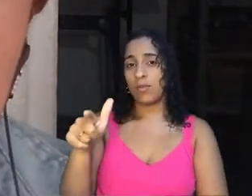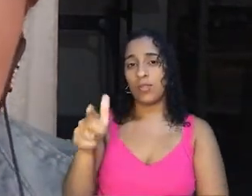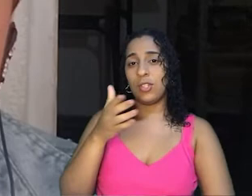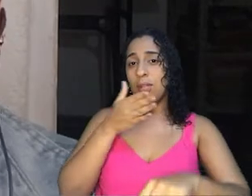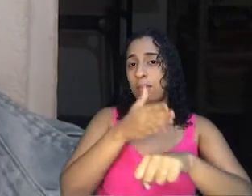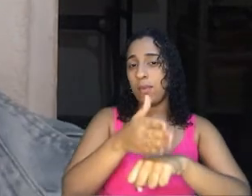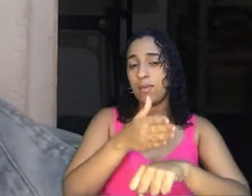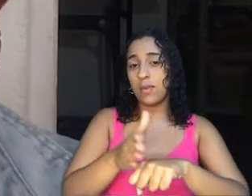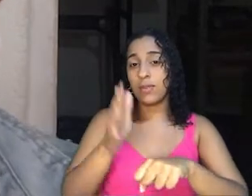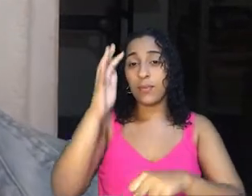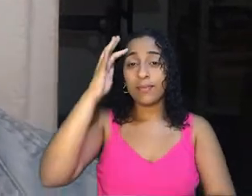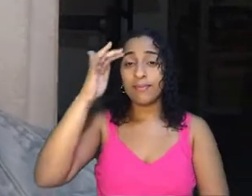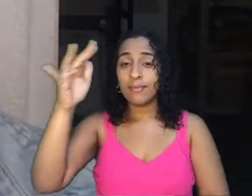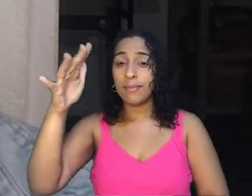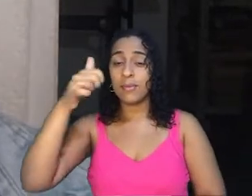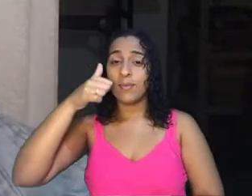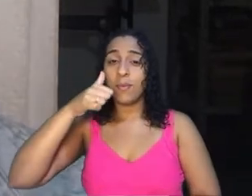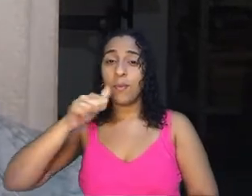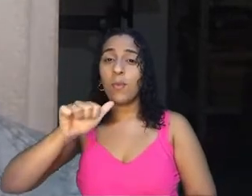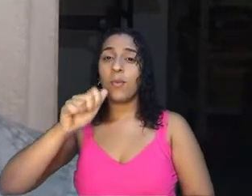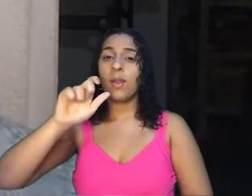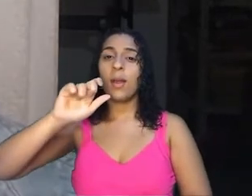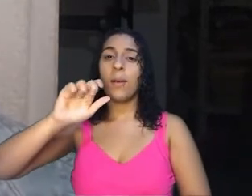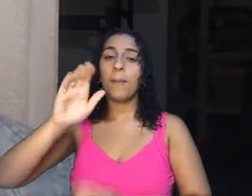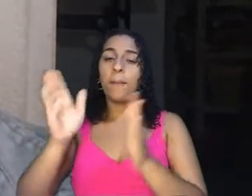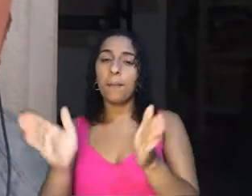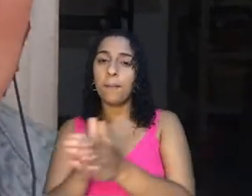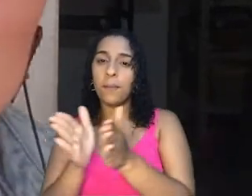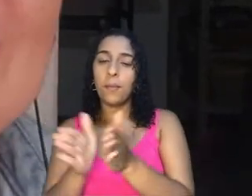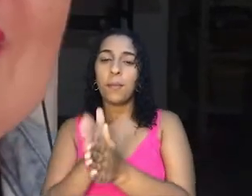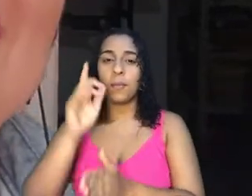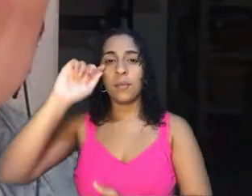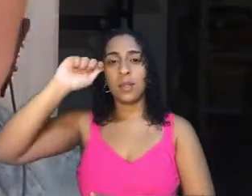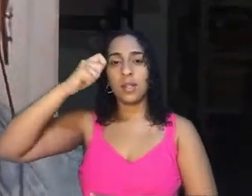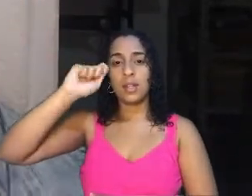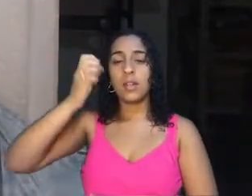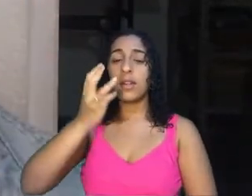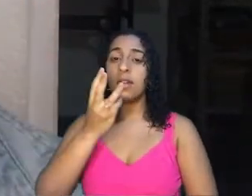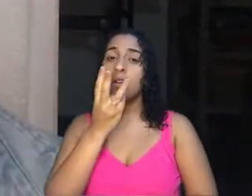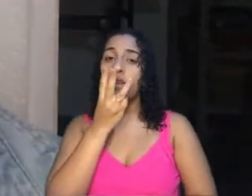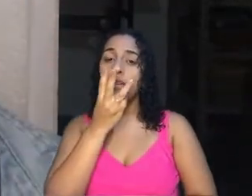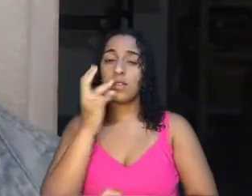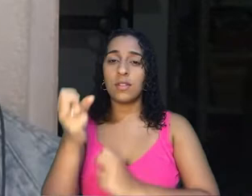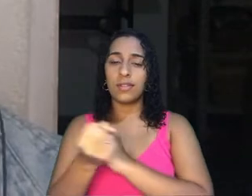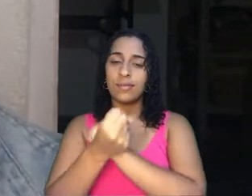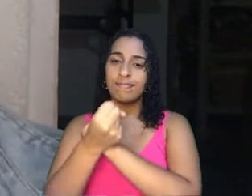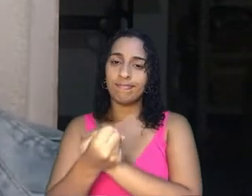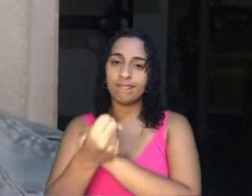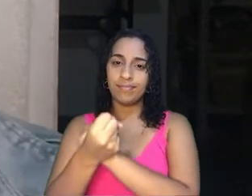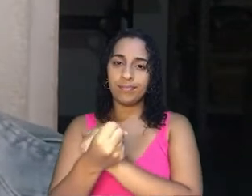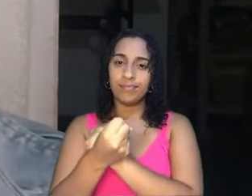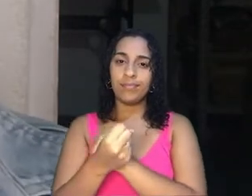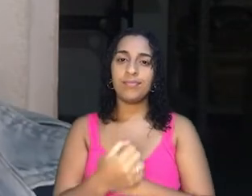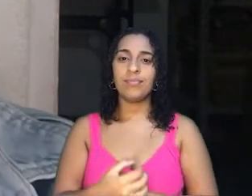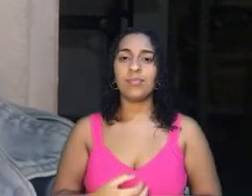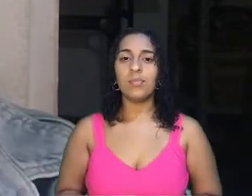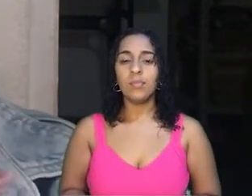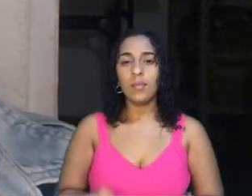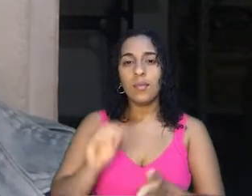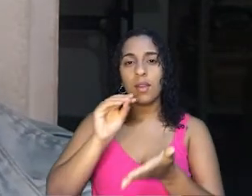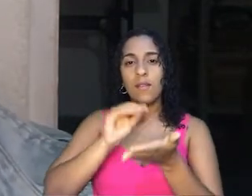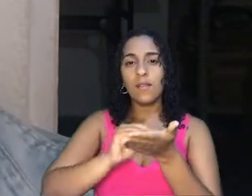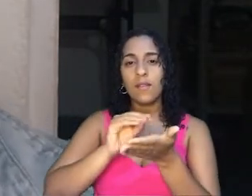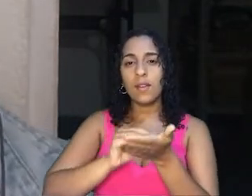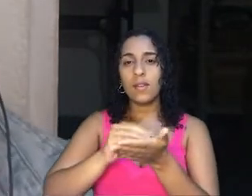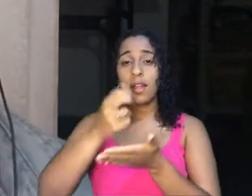escravizadas indígenas sertanistas não é ausência do protagonismo dessas mulheres não está